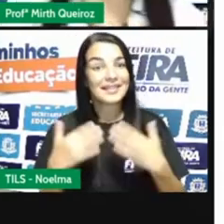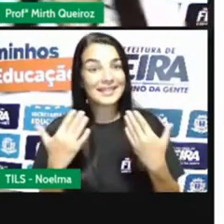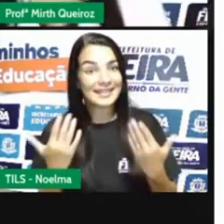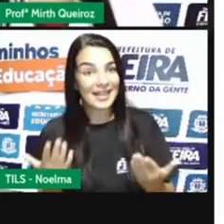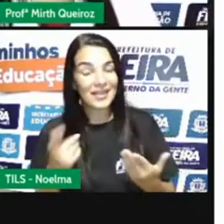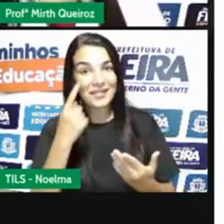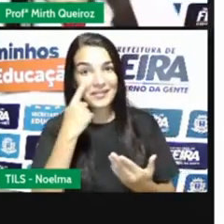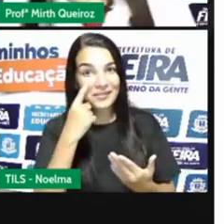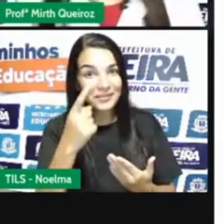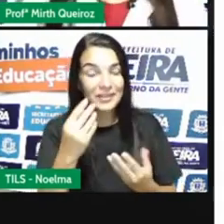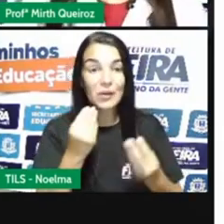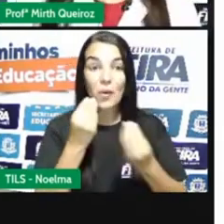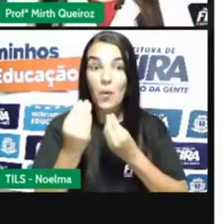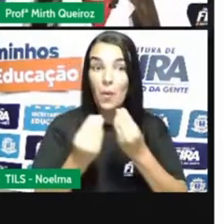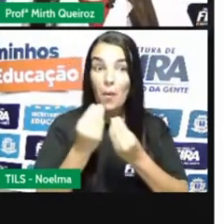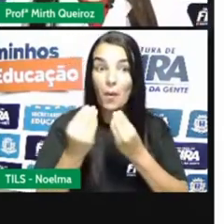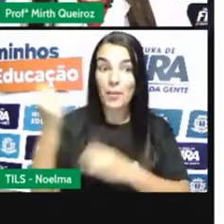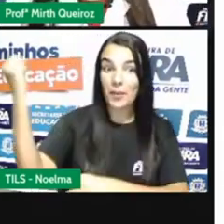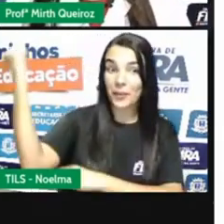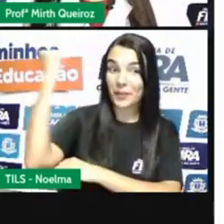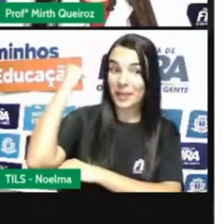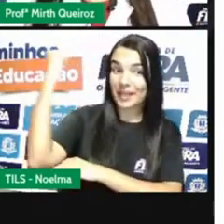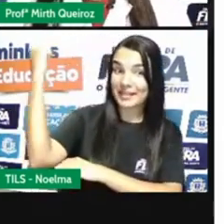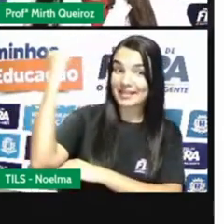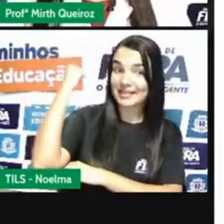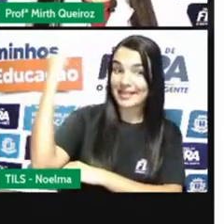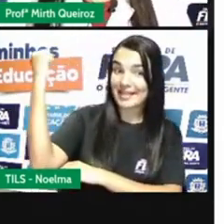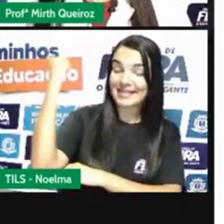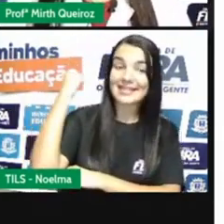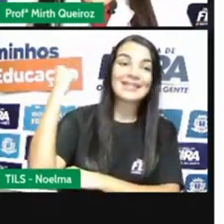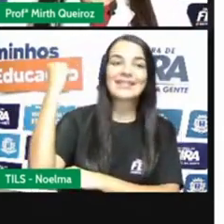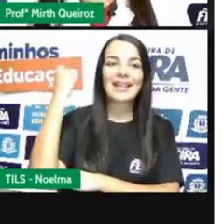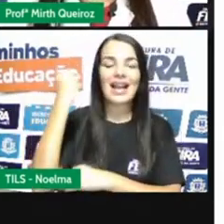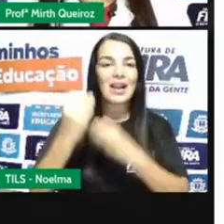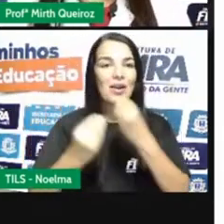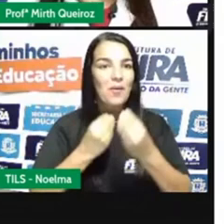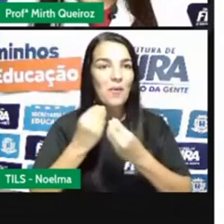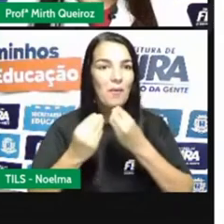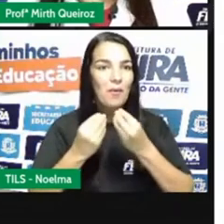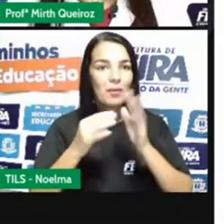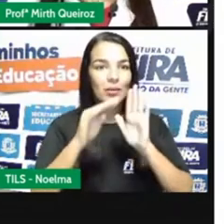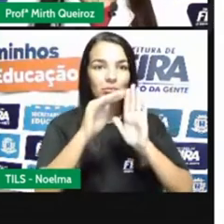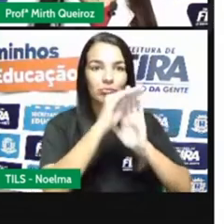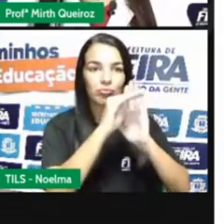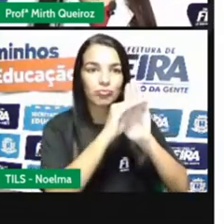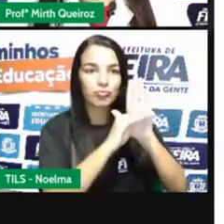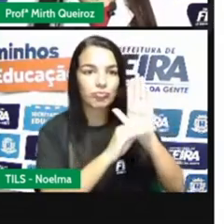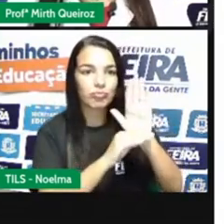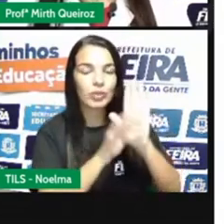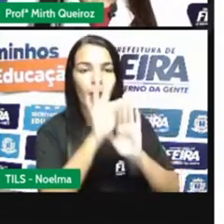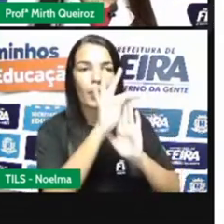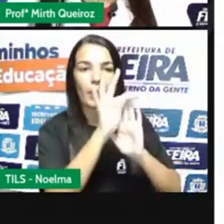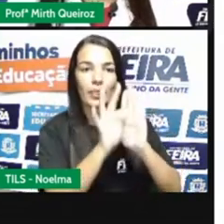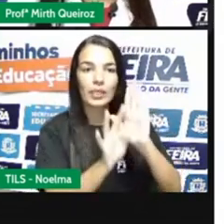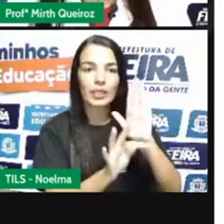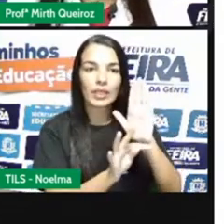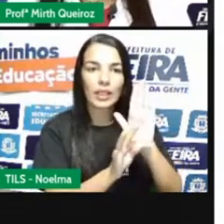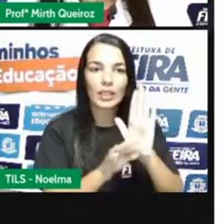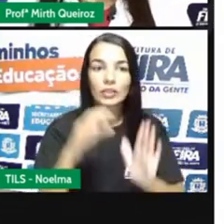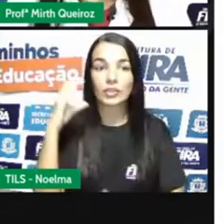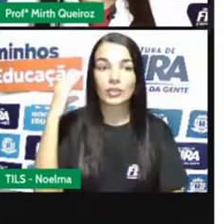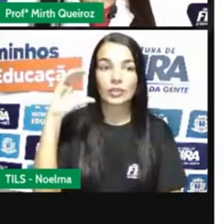isso aí. Então, nós vimos hoje como se estrutura um texto de divulgação científica, como é que